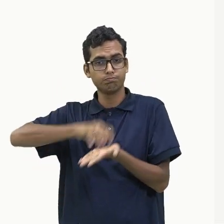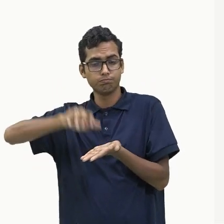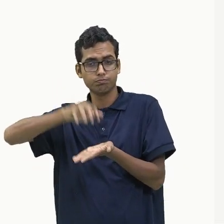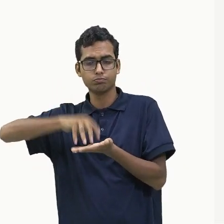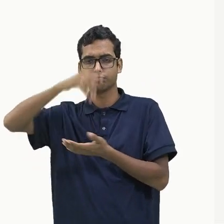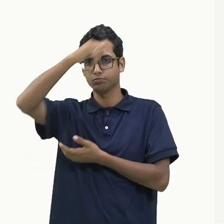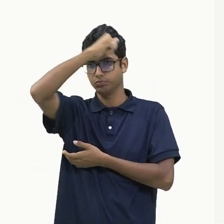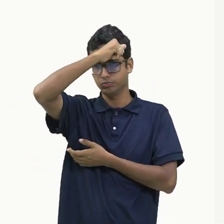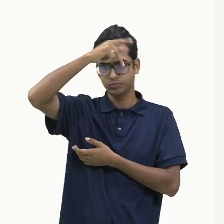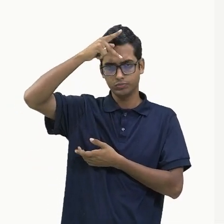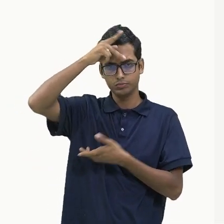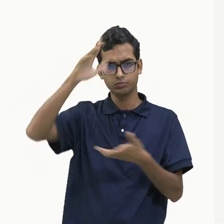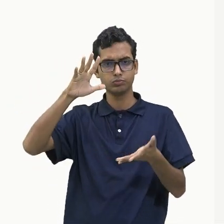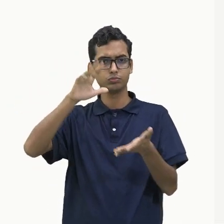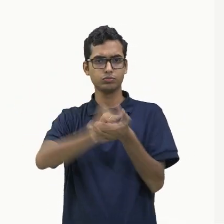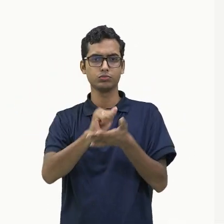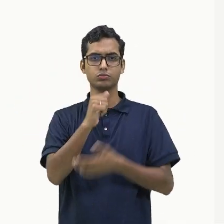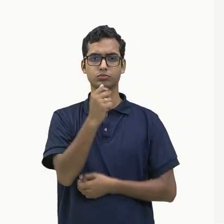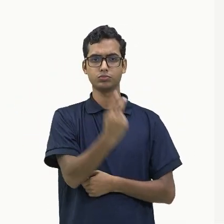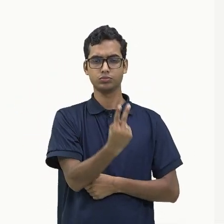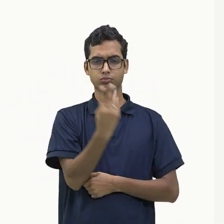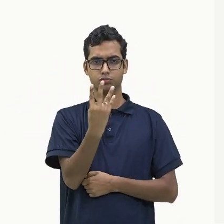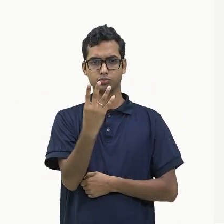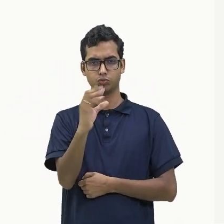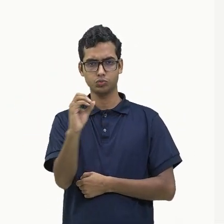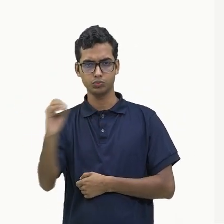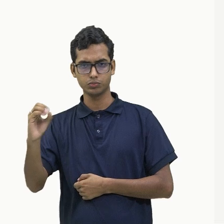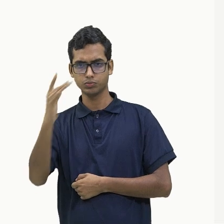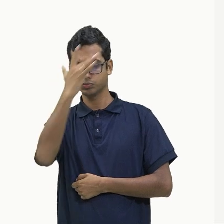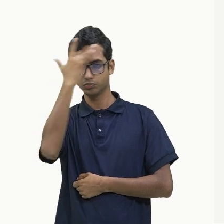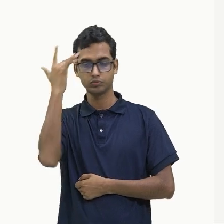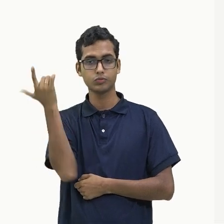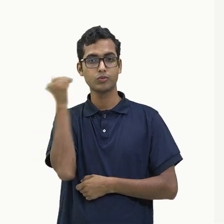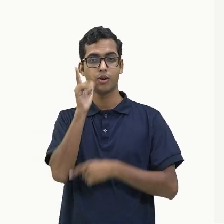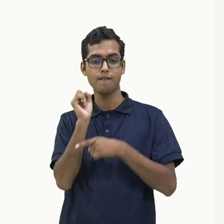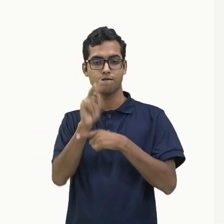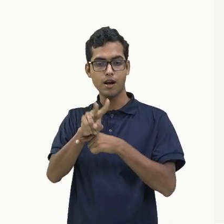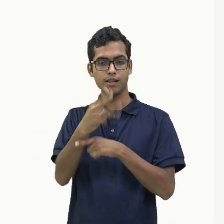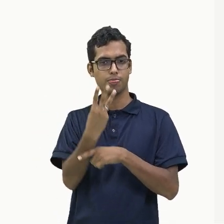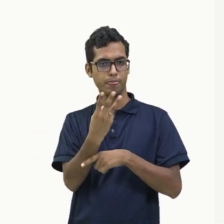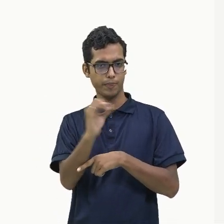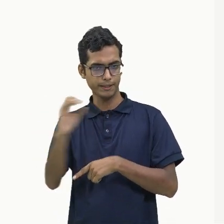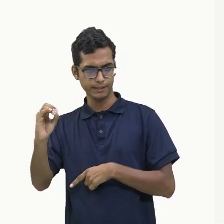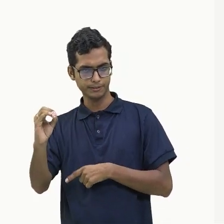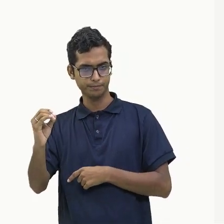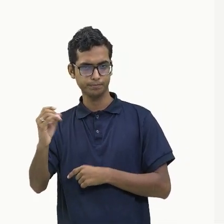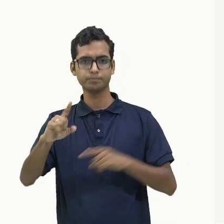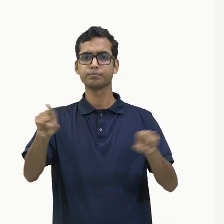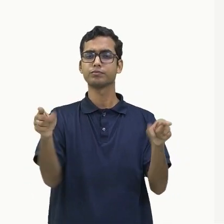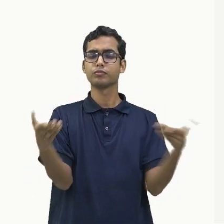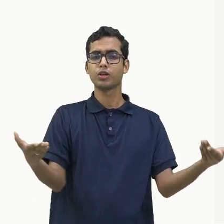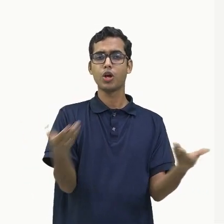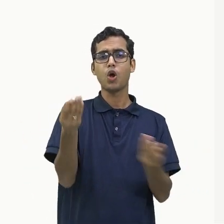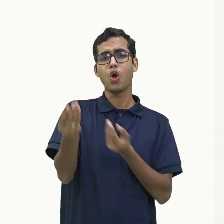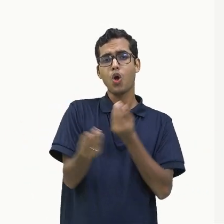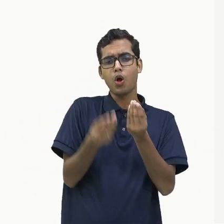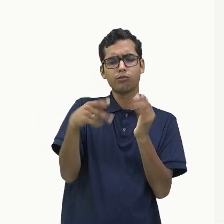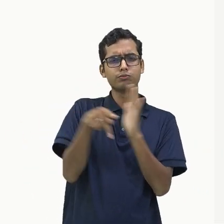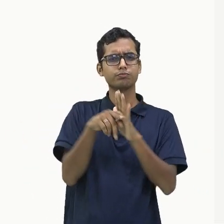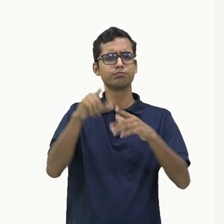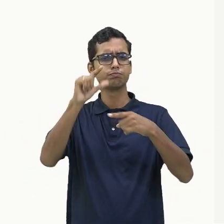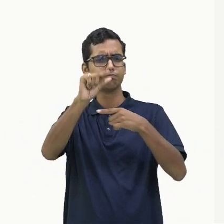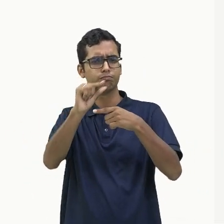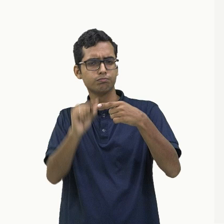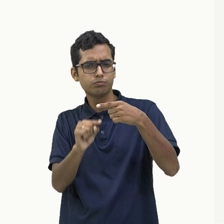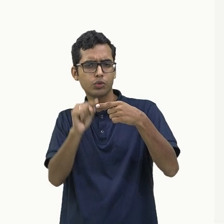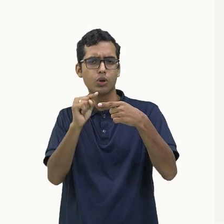foram inscritos 2.400 candidatos para 300 vagas. Determine a razão entre o